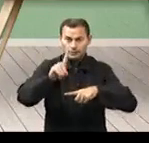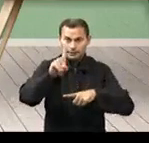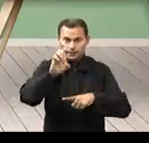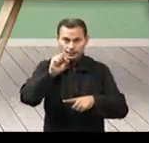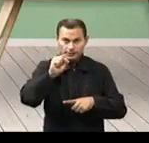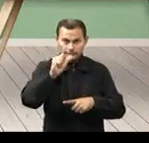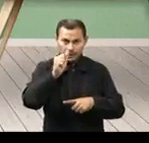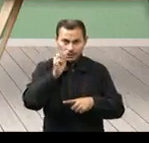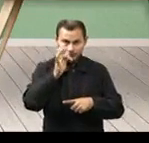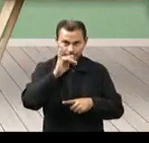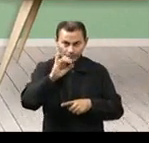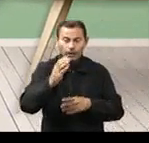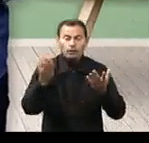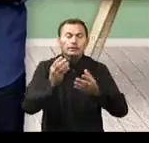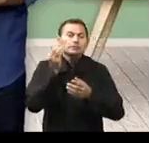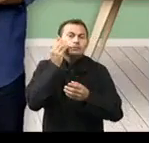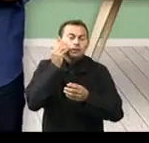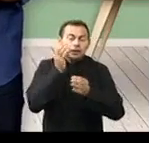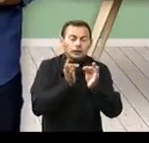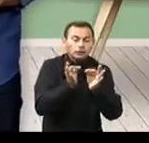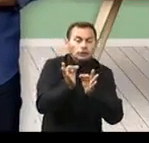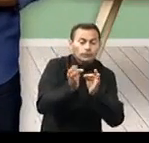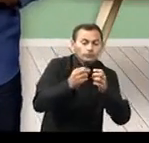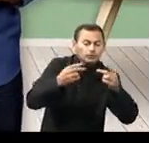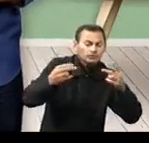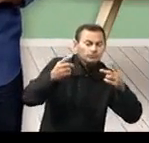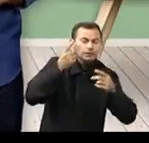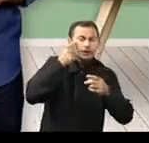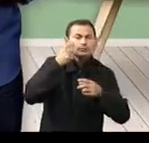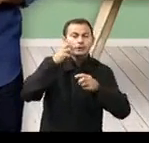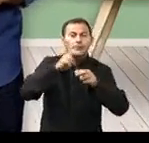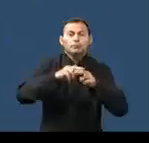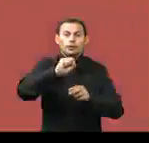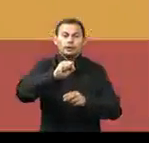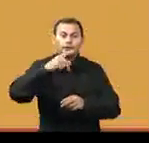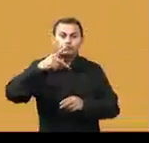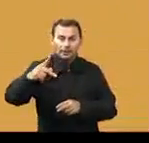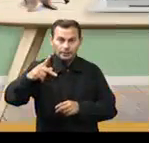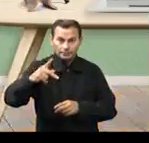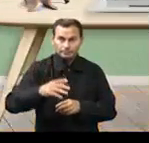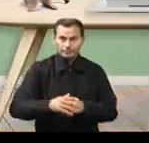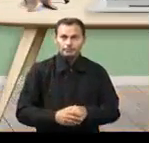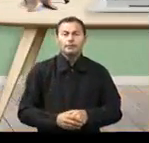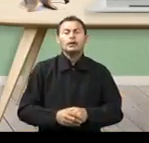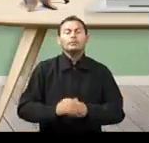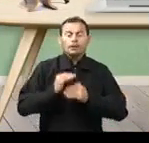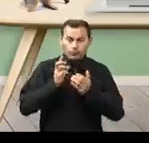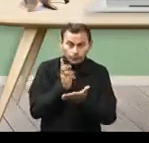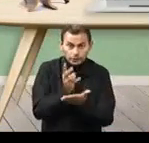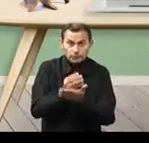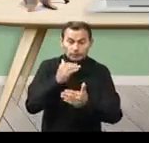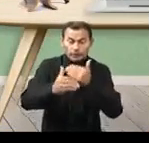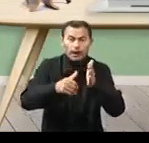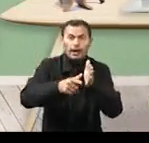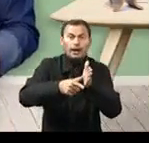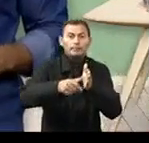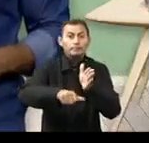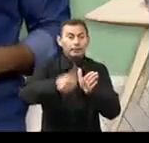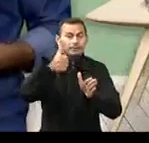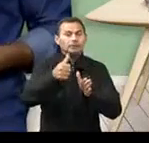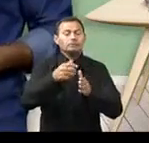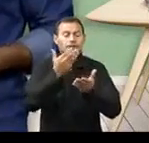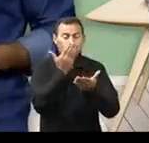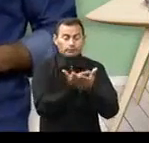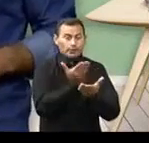área, agora você vai procurar soluções para situações problema. Para prosseguir, primeiro é necessário